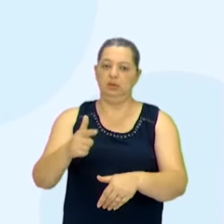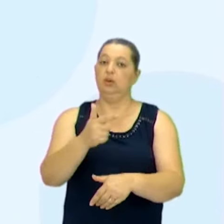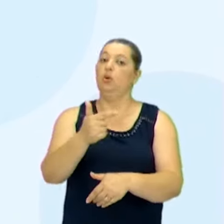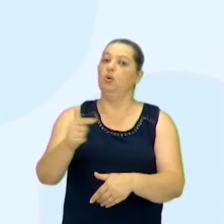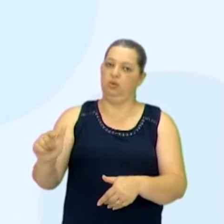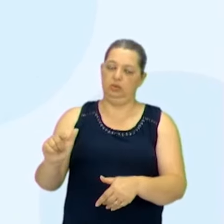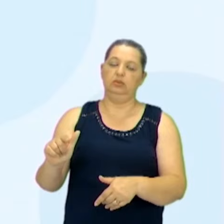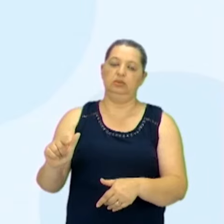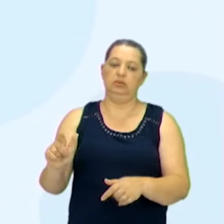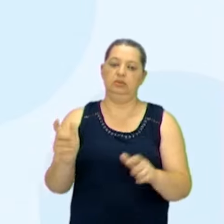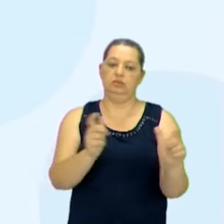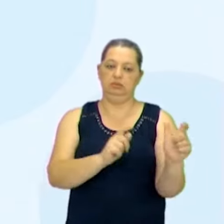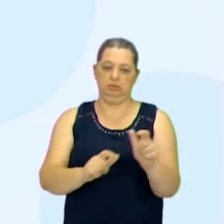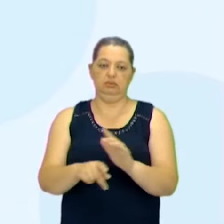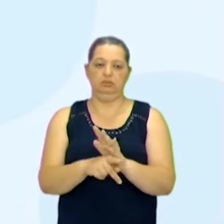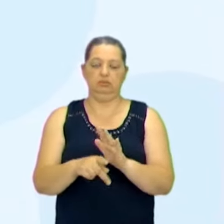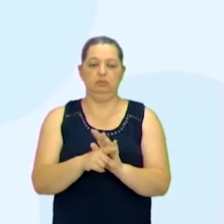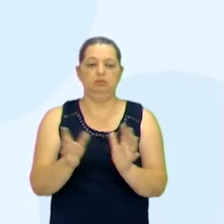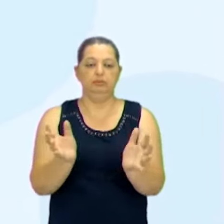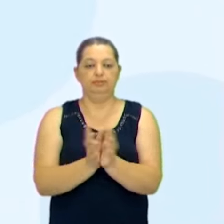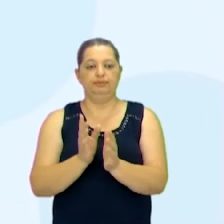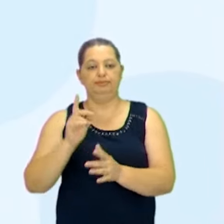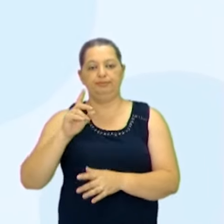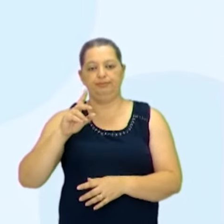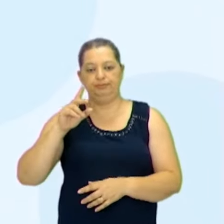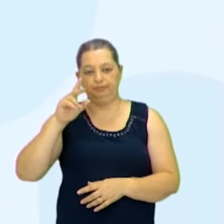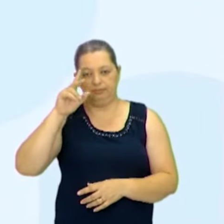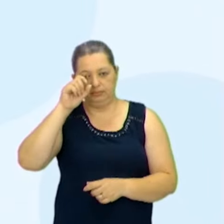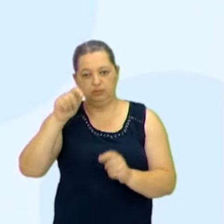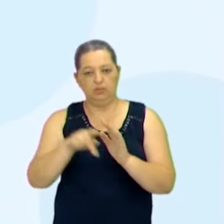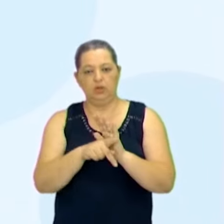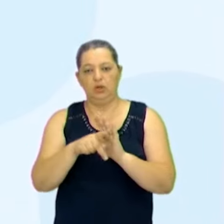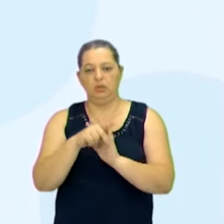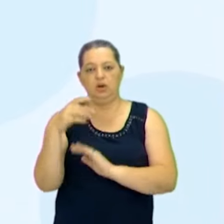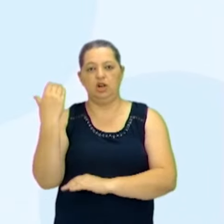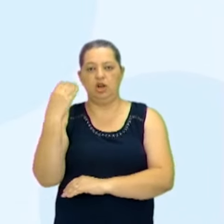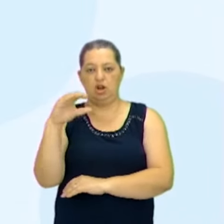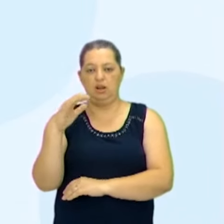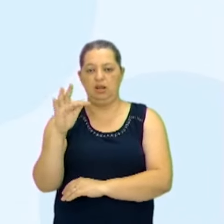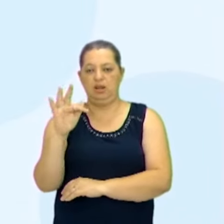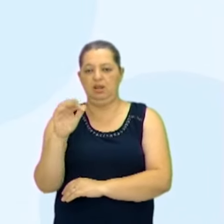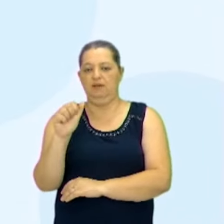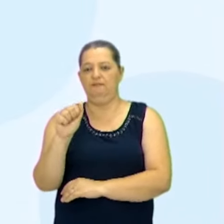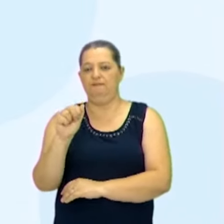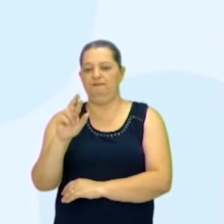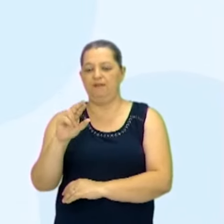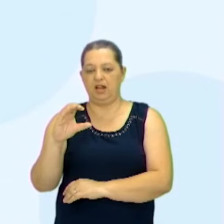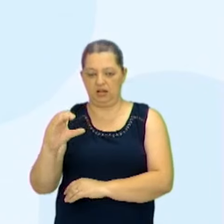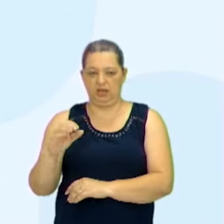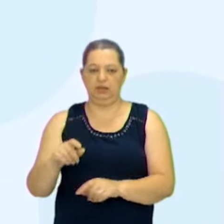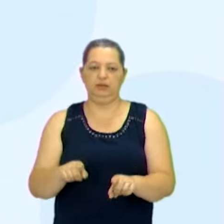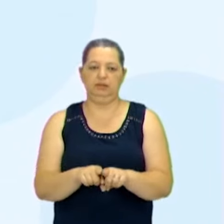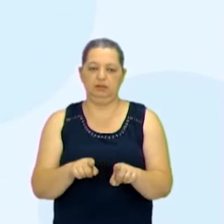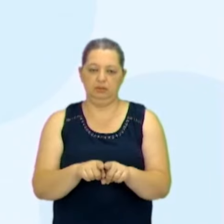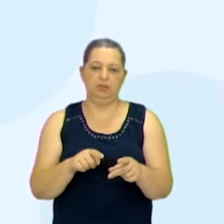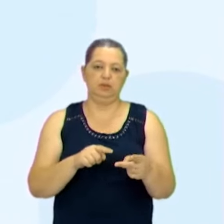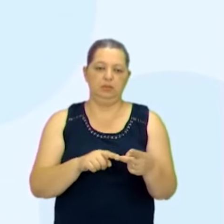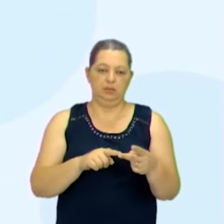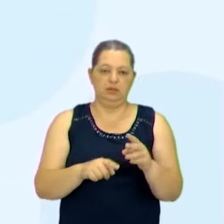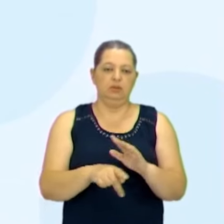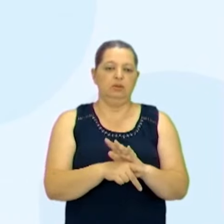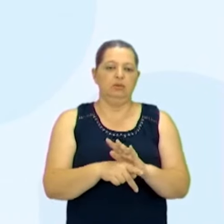outras. Aí tem as Forças Armadas Revolucionárias da Colômbia, a FARC, Frente Popular para a Libertação da